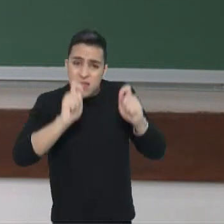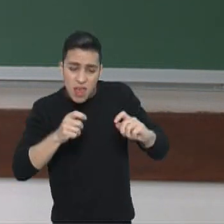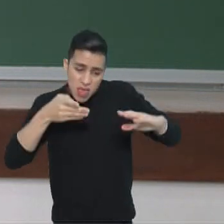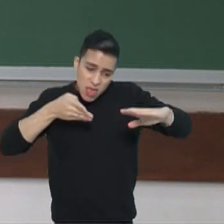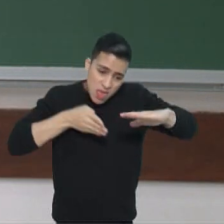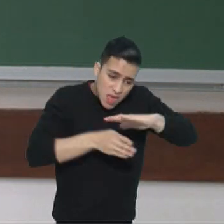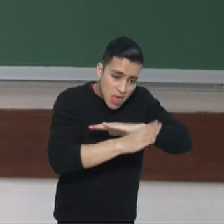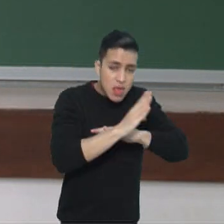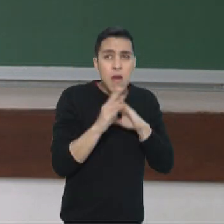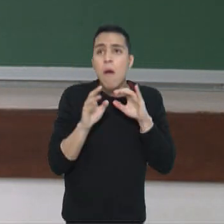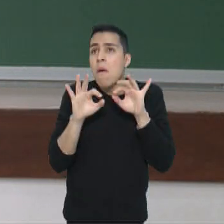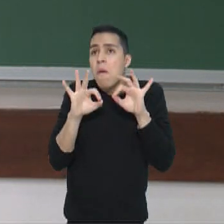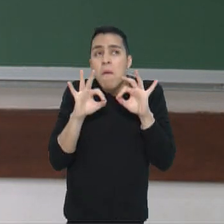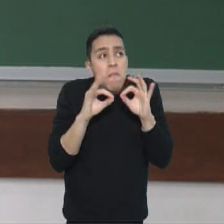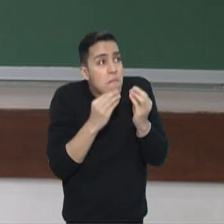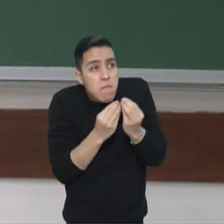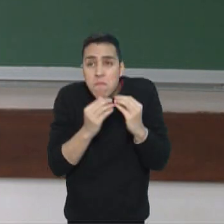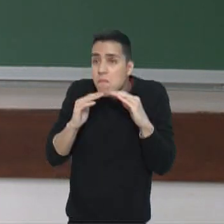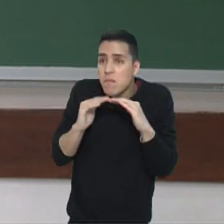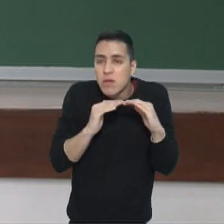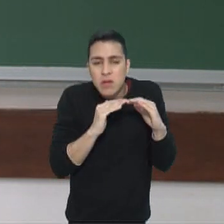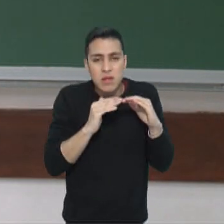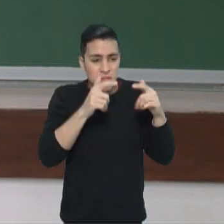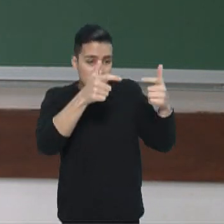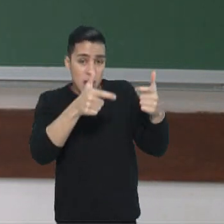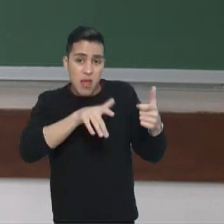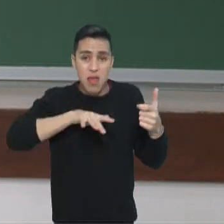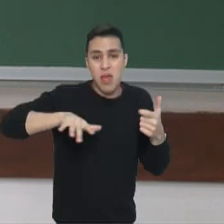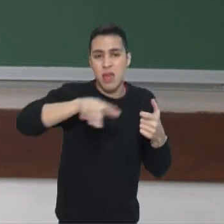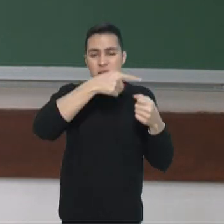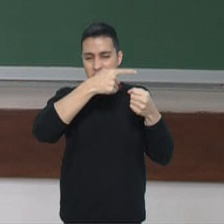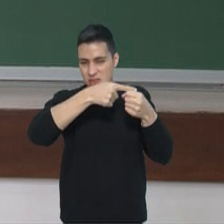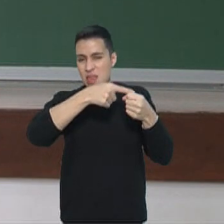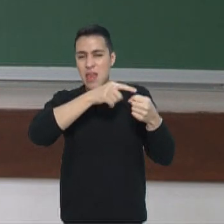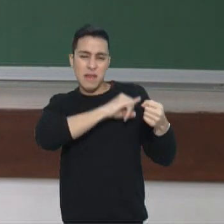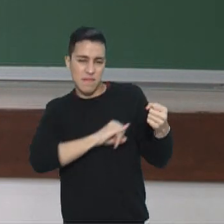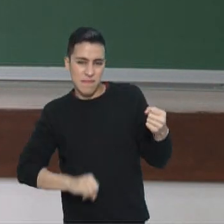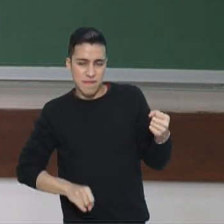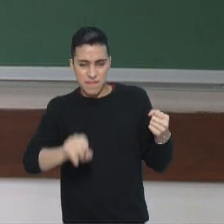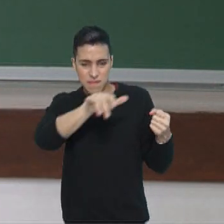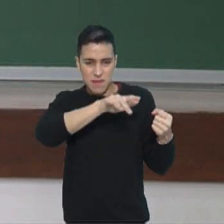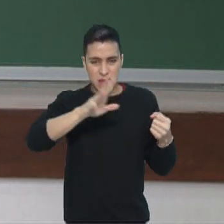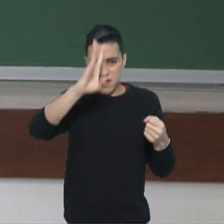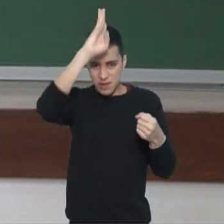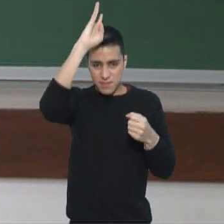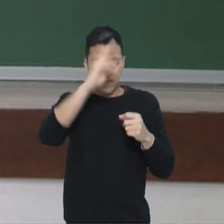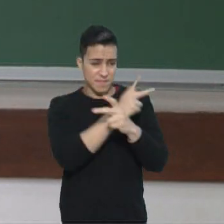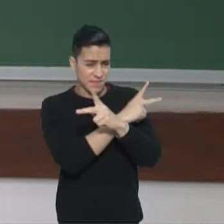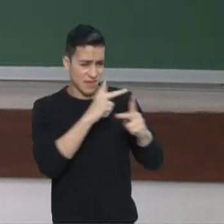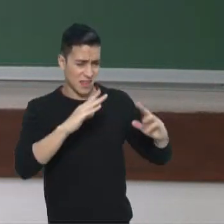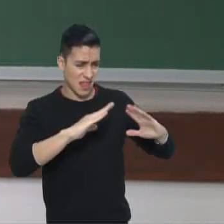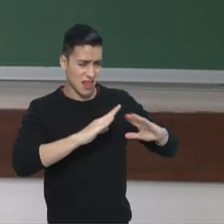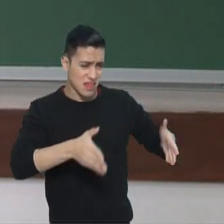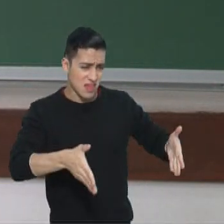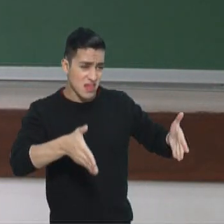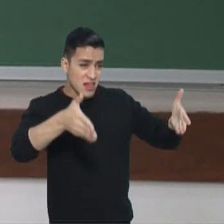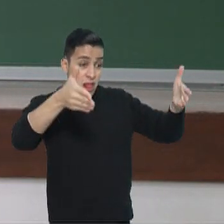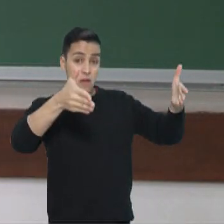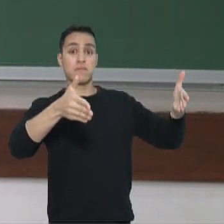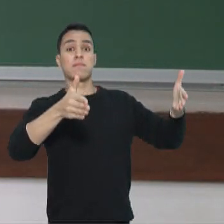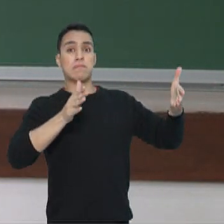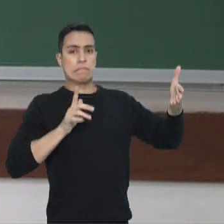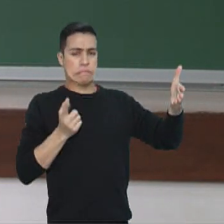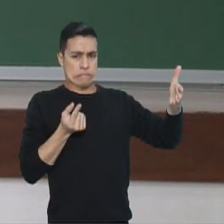morar dentro da cidade de Roma ou nas cidades do Império Romano. Essas casas, então, pessoal, tinham um preço bastante